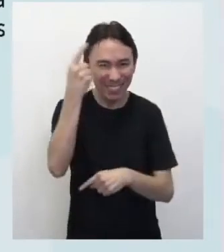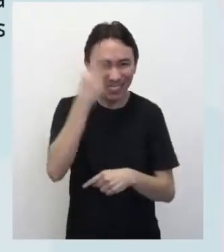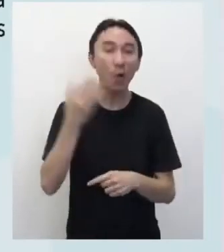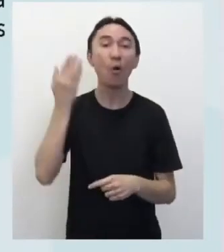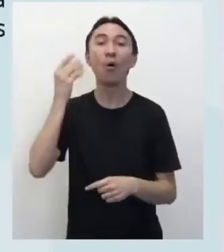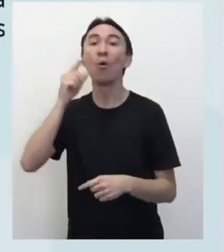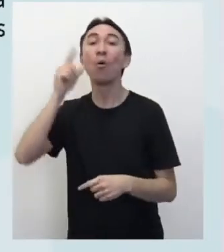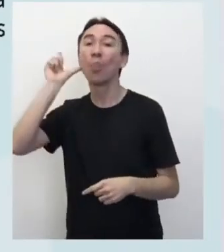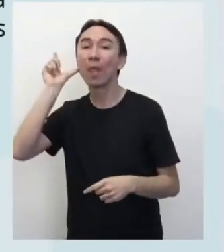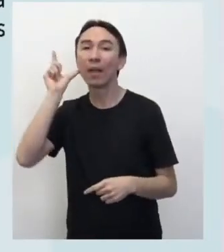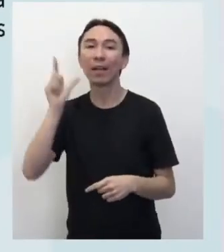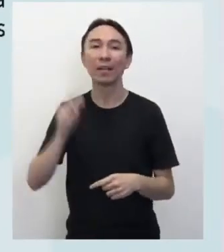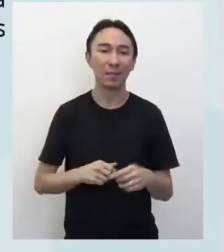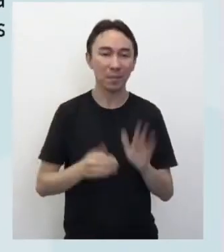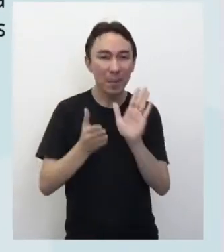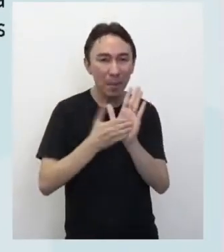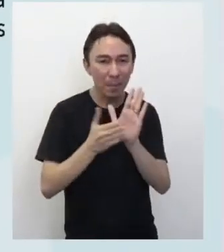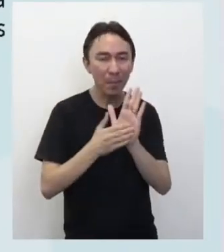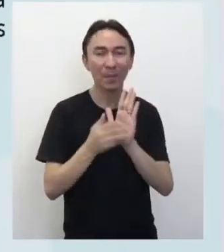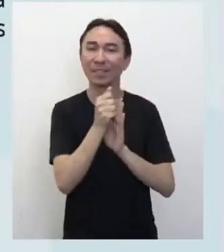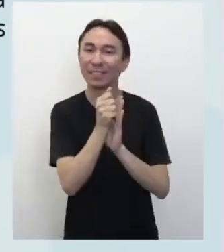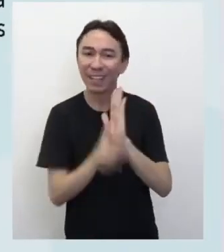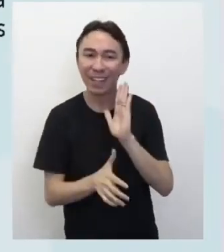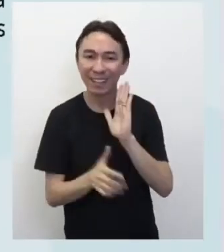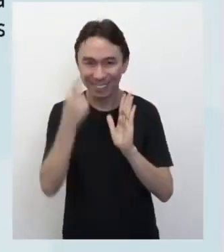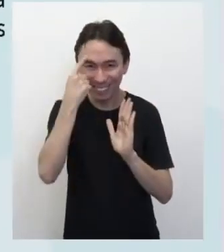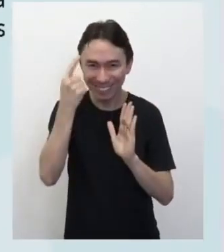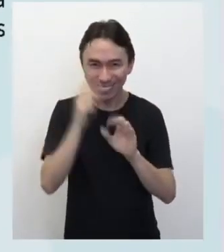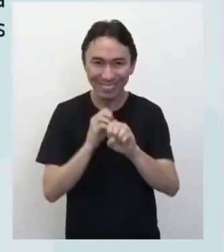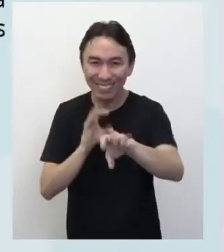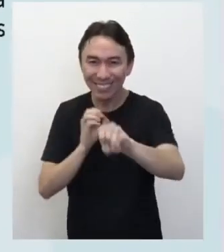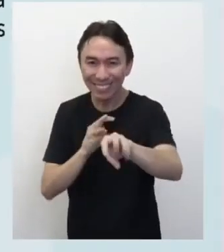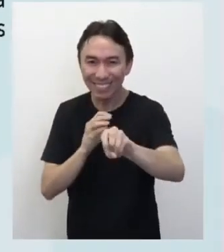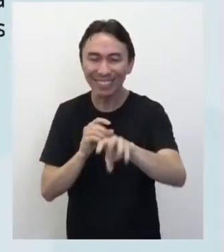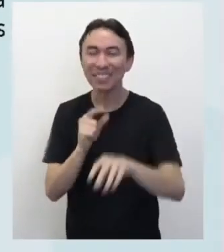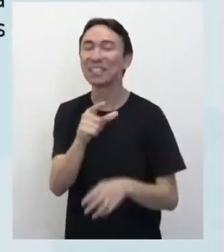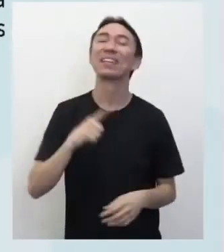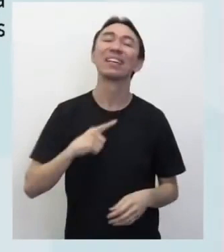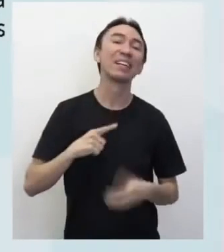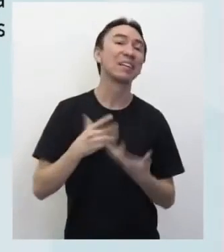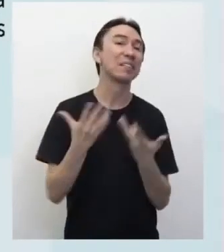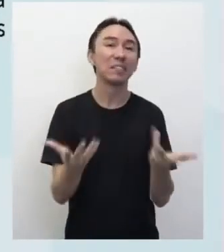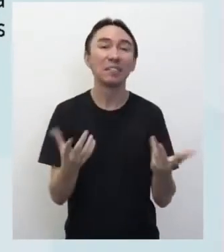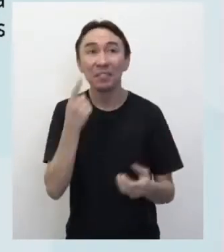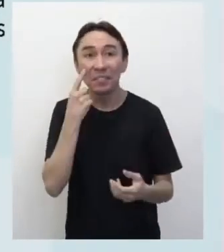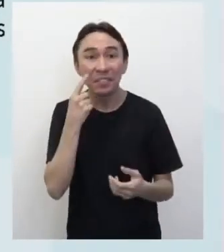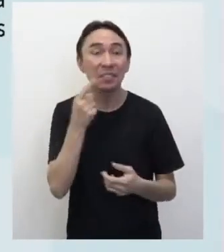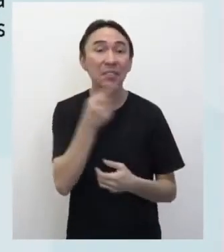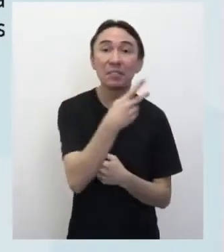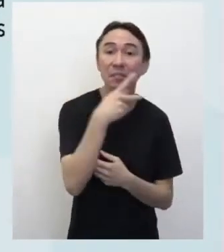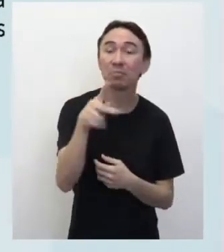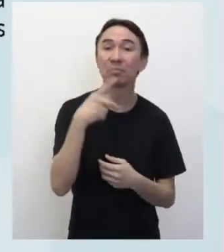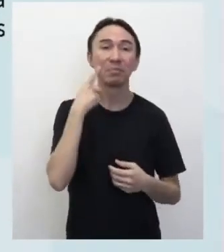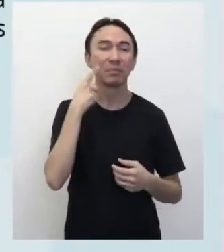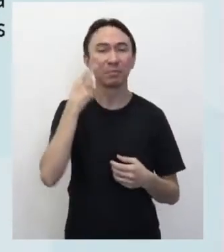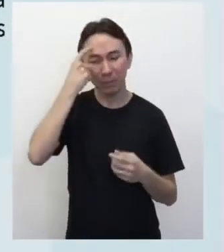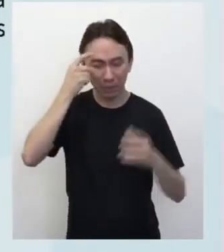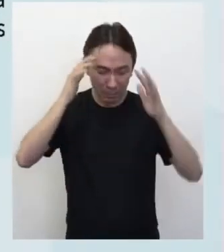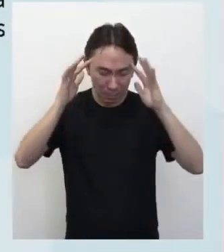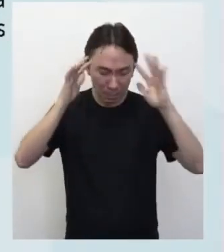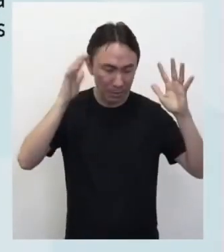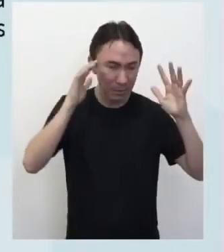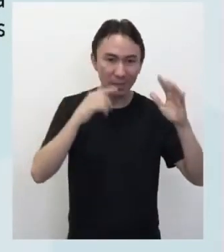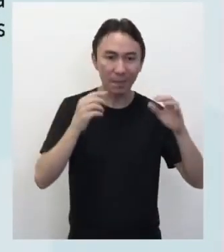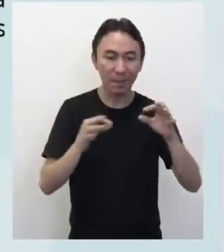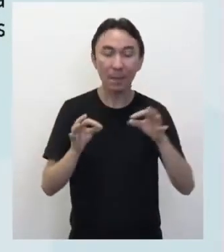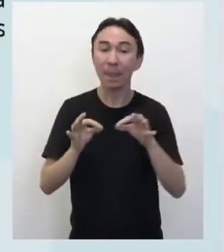A aula de ontem, nós aqui esperamos que vocês tenham pensado já no enredo bem bacana para a agulha e a linha,